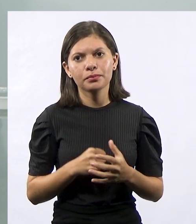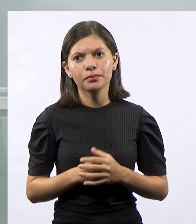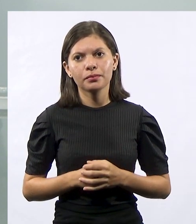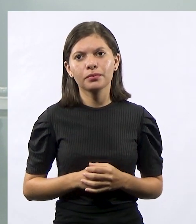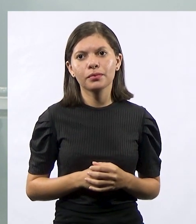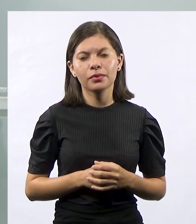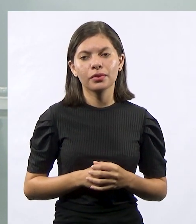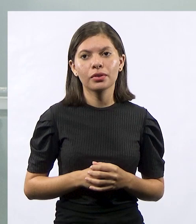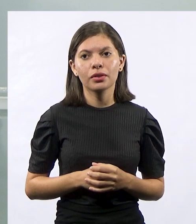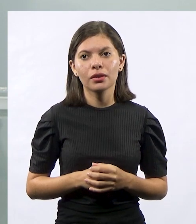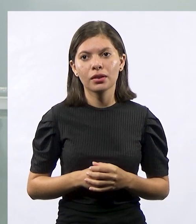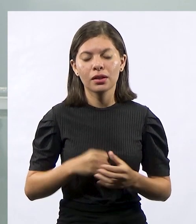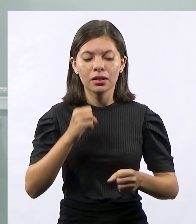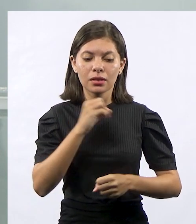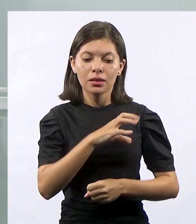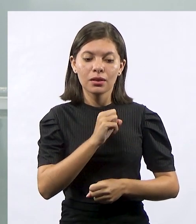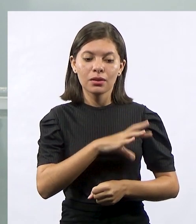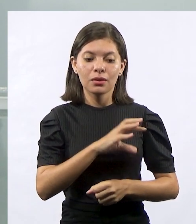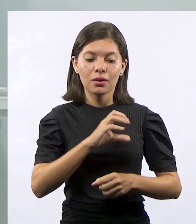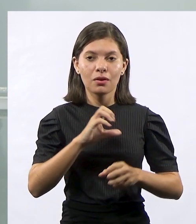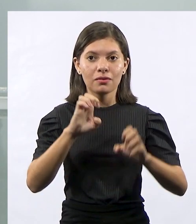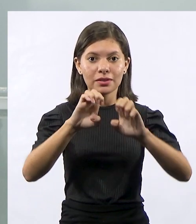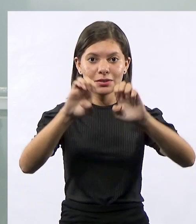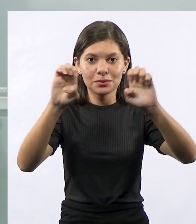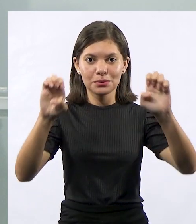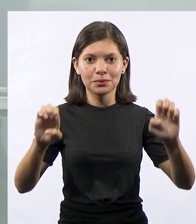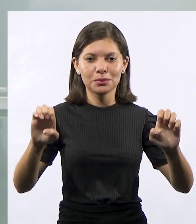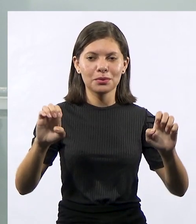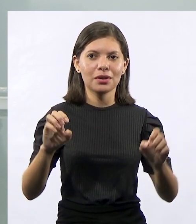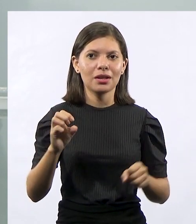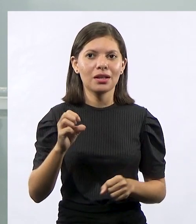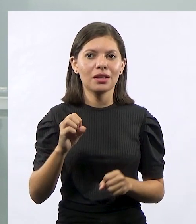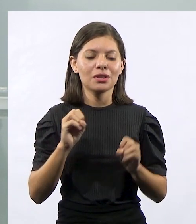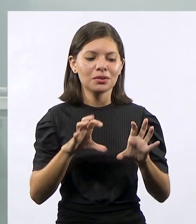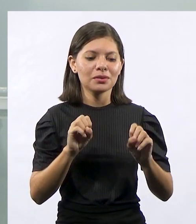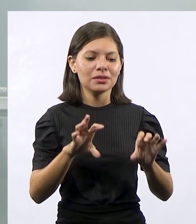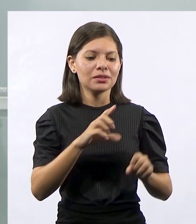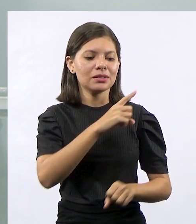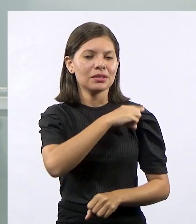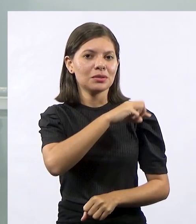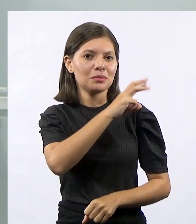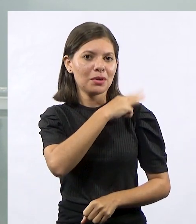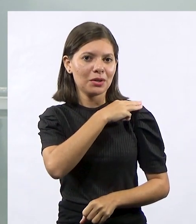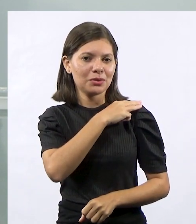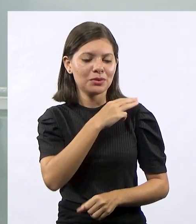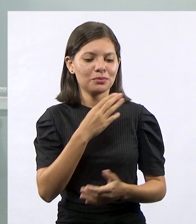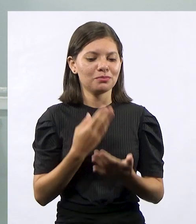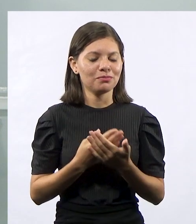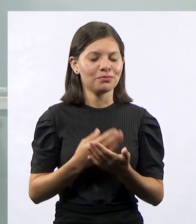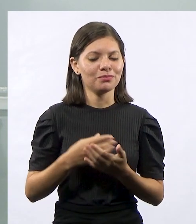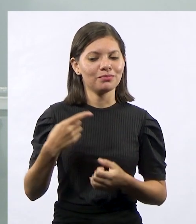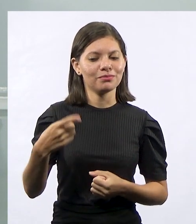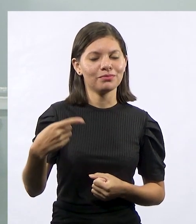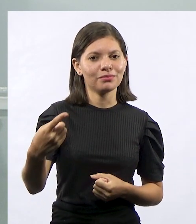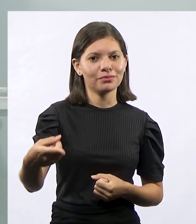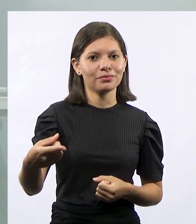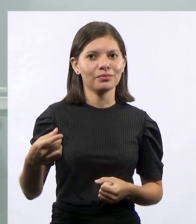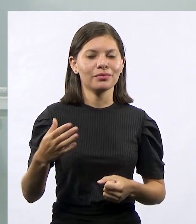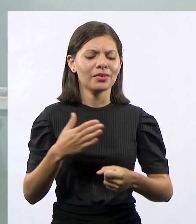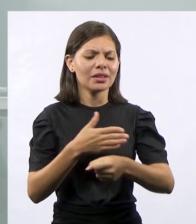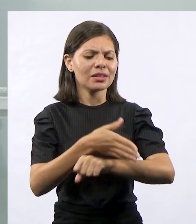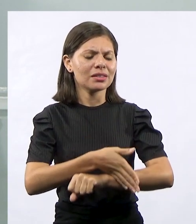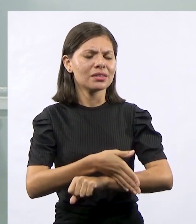questões relacionadas à nova estrutura do ensino médio. E que aí também vale a pena, que nós vamos entrar nos nossos próximos episódios.